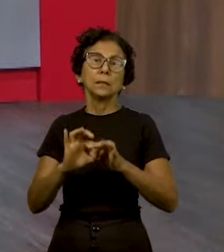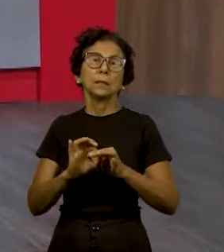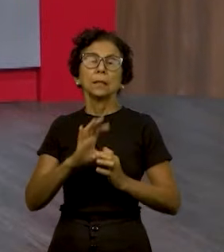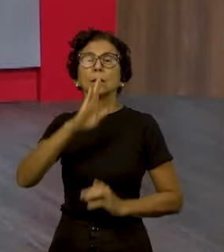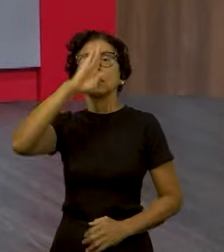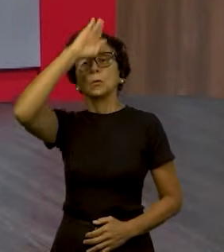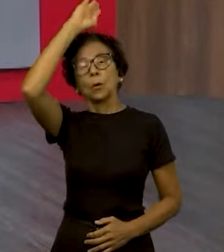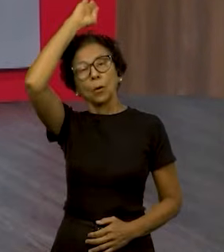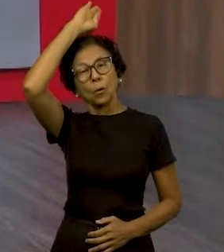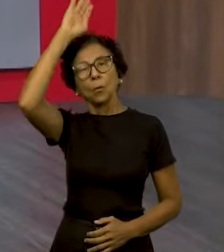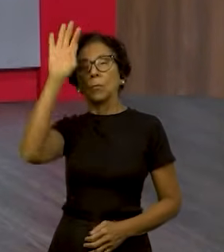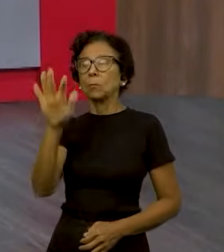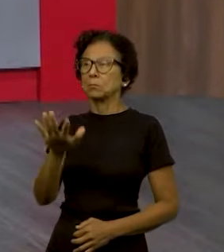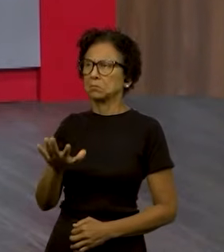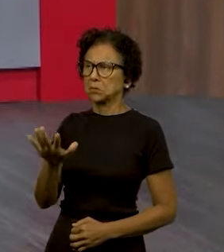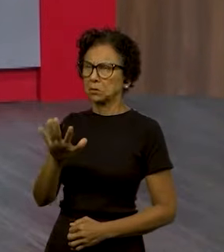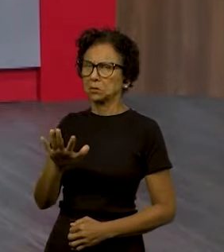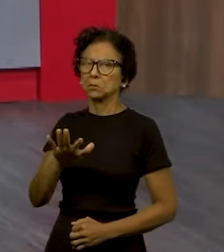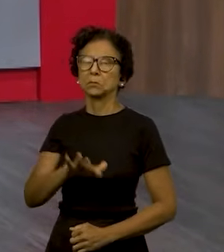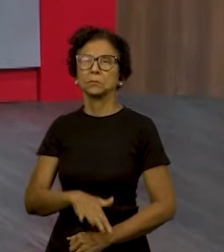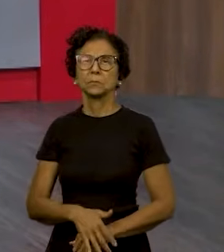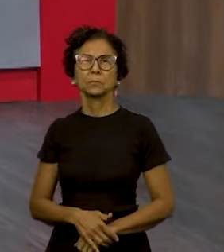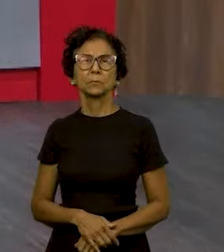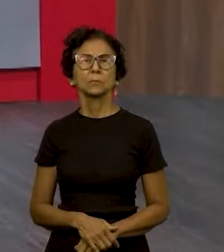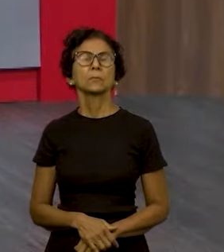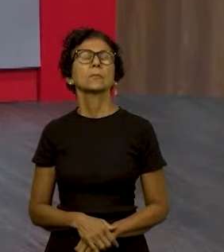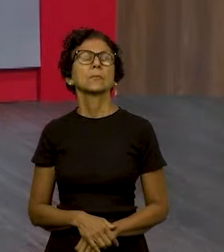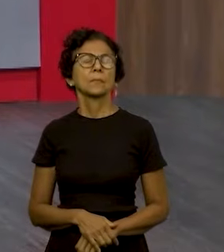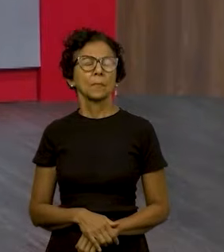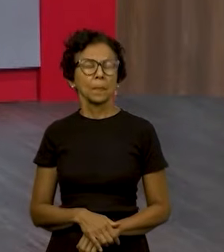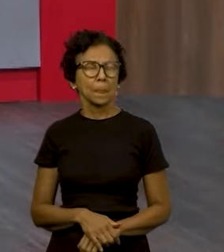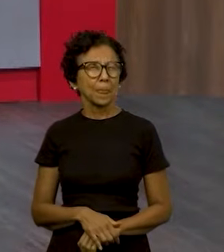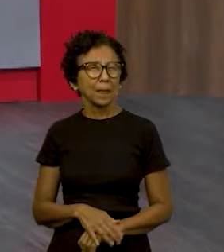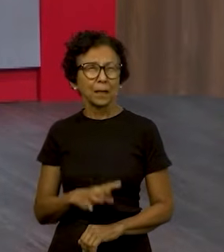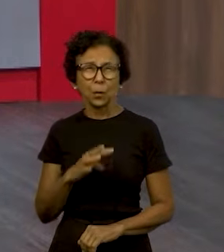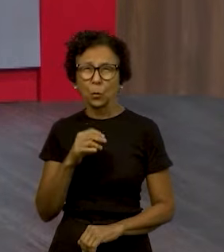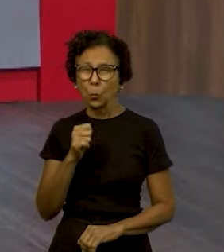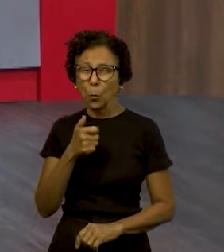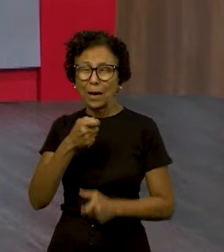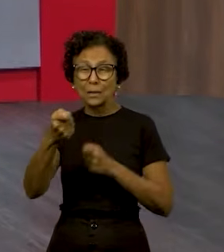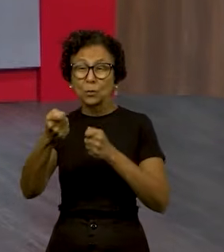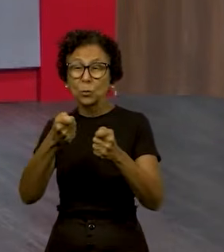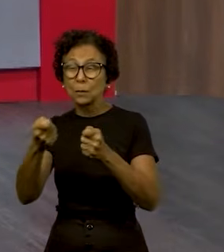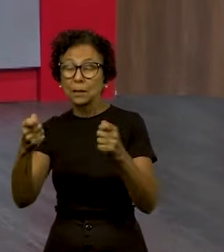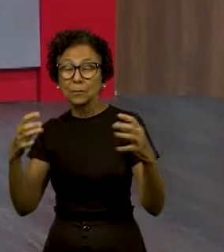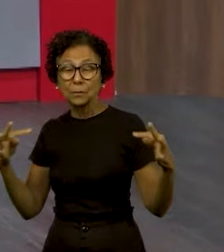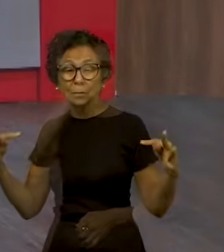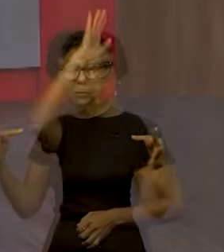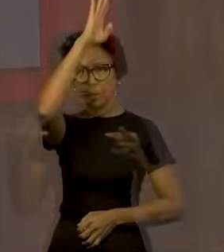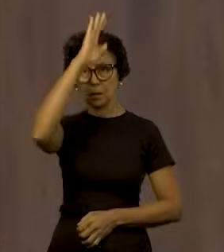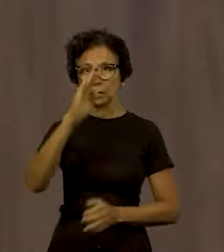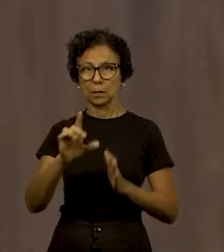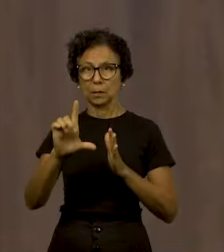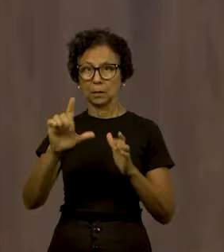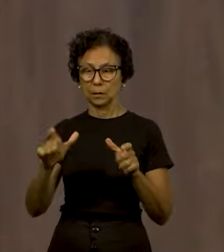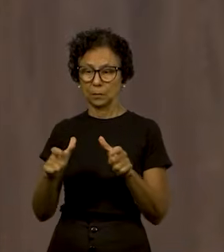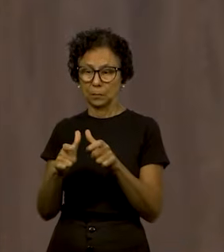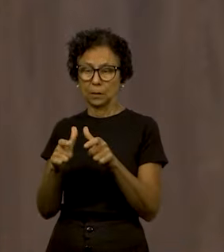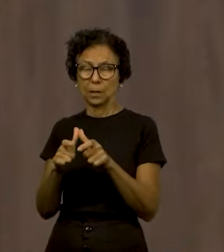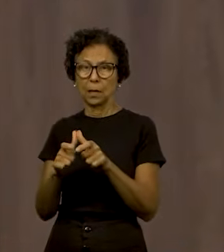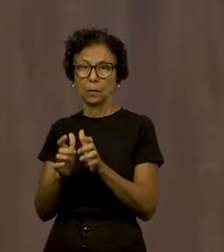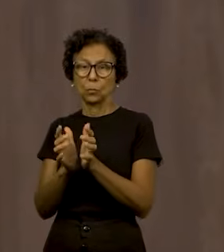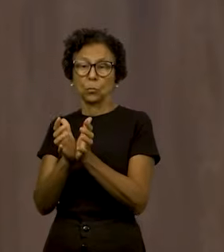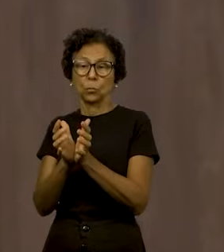República Romana, que era aqui nessa região, e que já envolvia quase tudo isso, né? Então eles estavam conquistando tudo isso. Mas olha só, eles